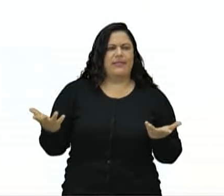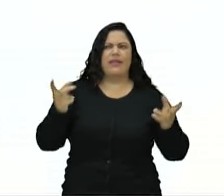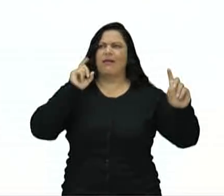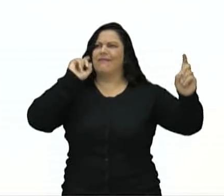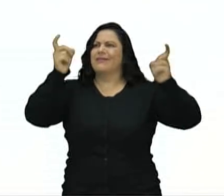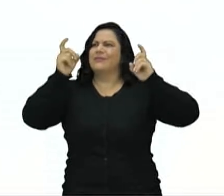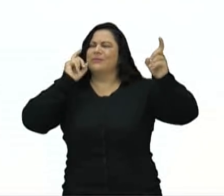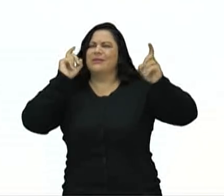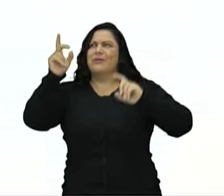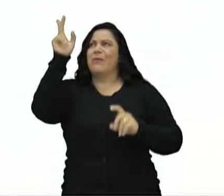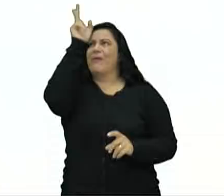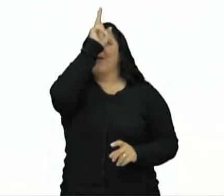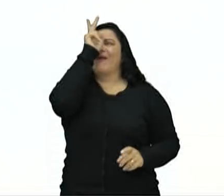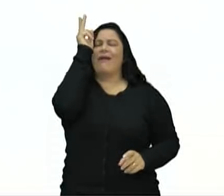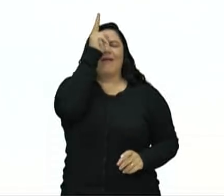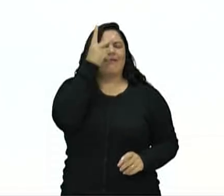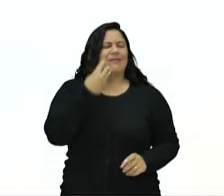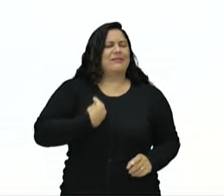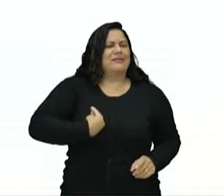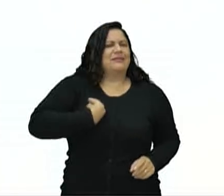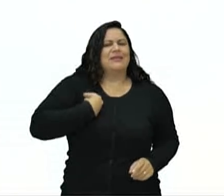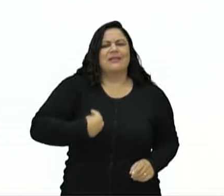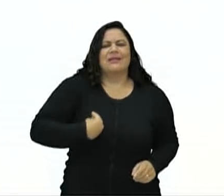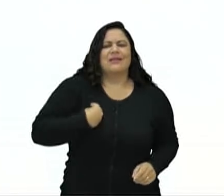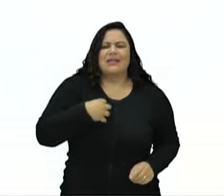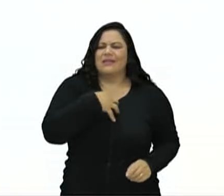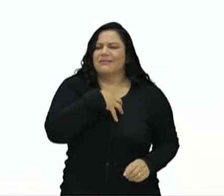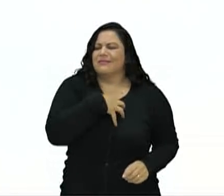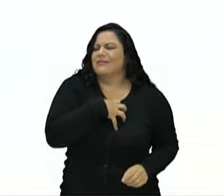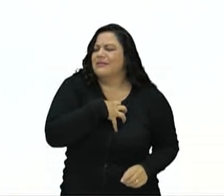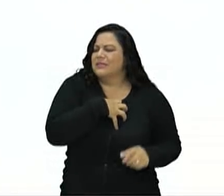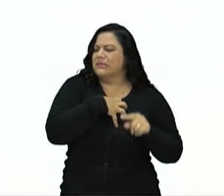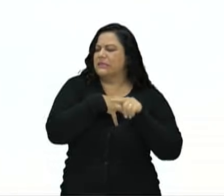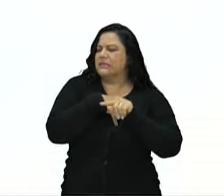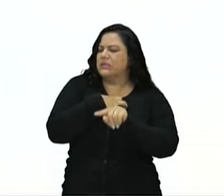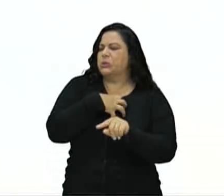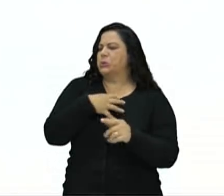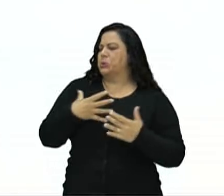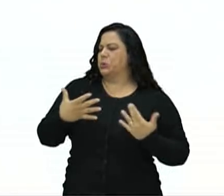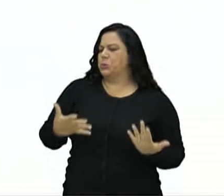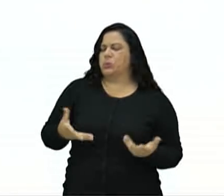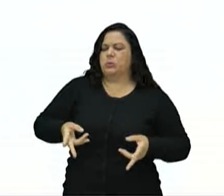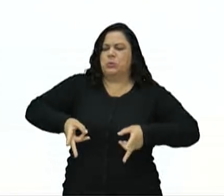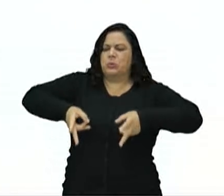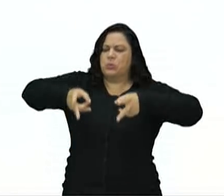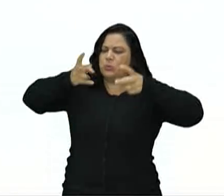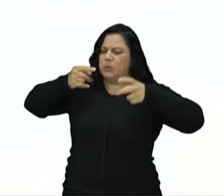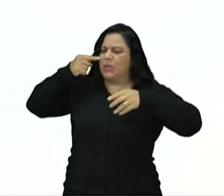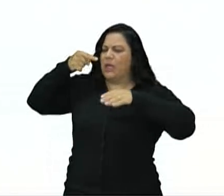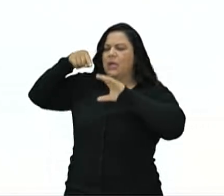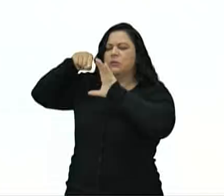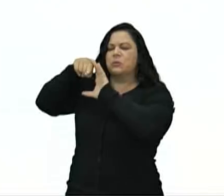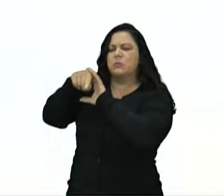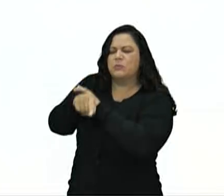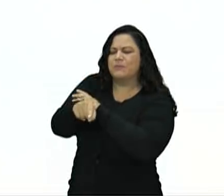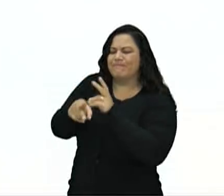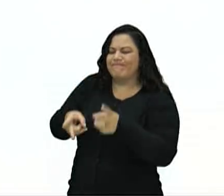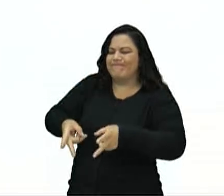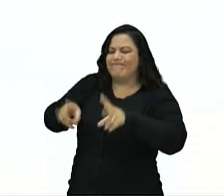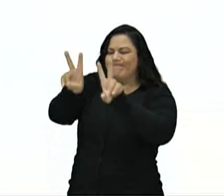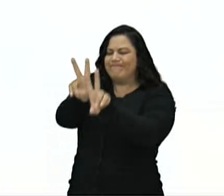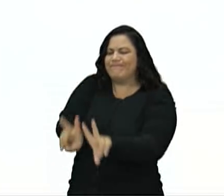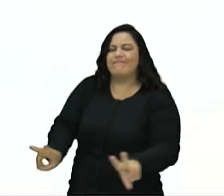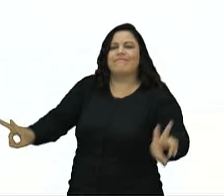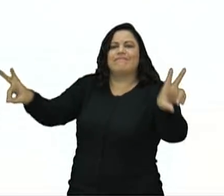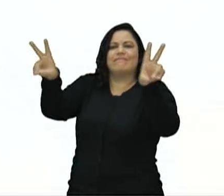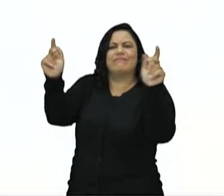a formiga está vivendo, está sentindo. E esse olhar contemplativo só é